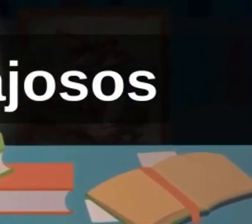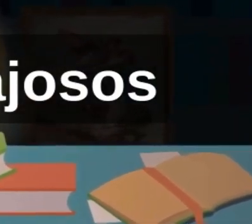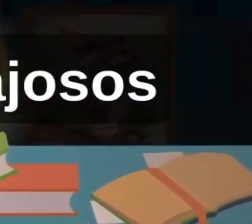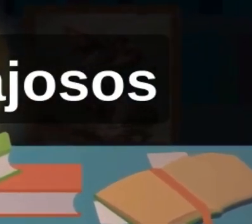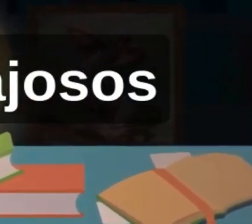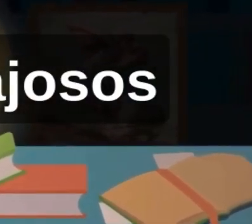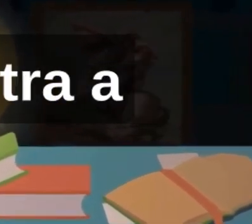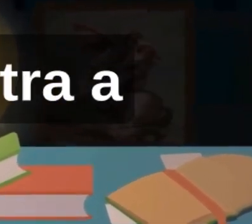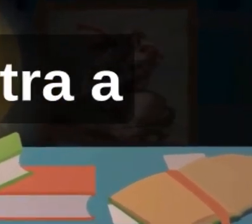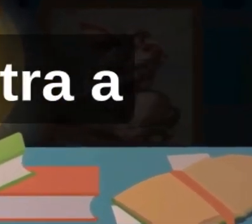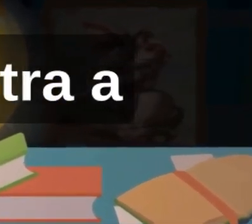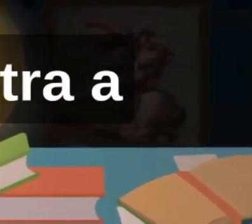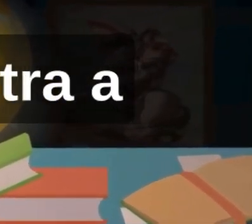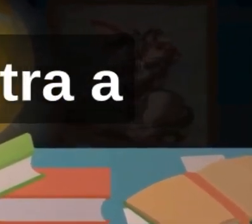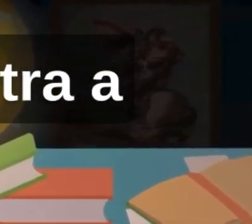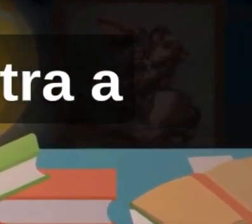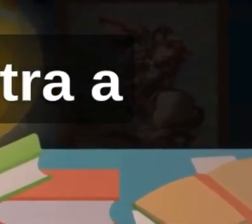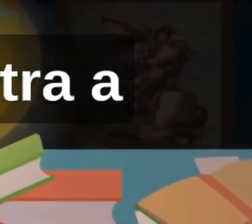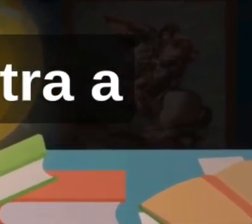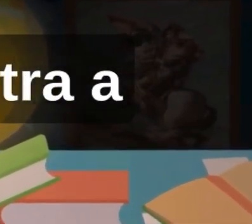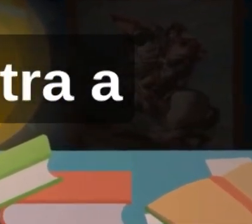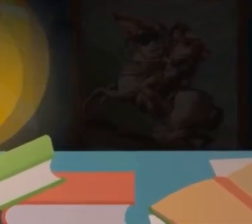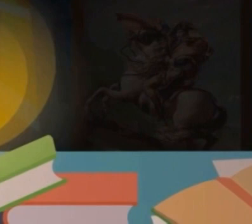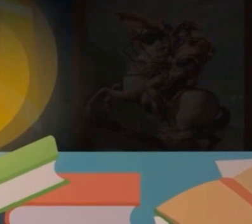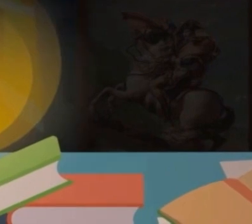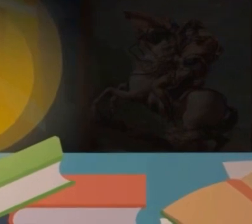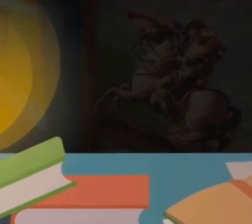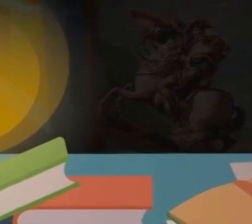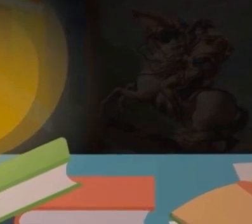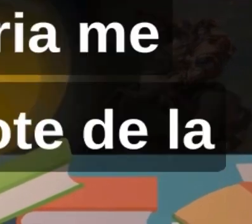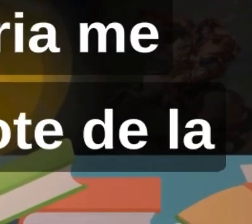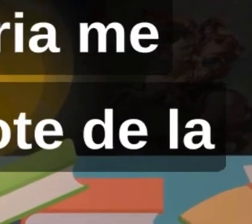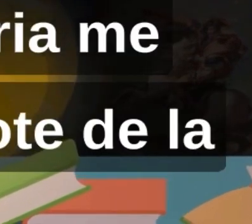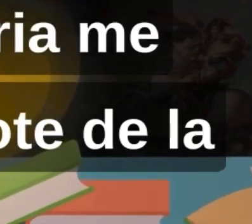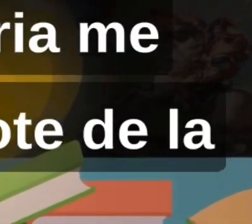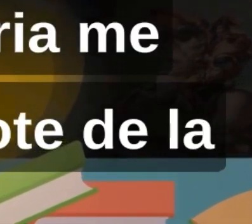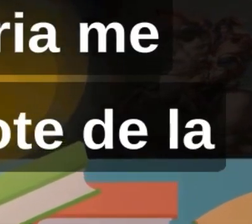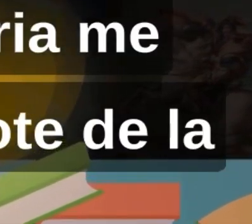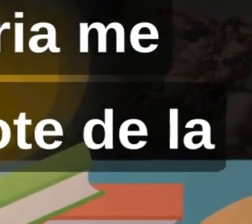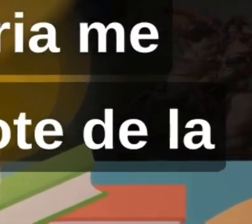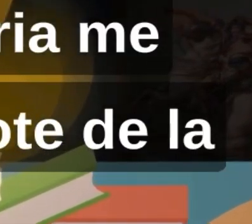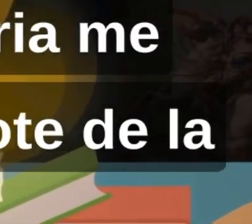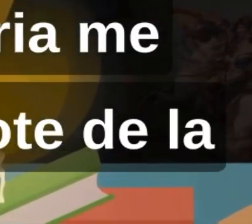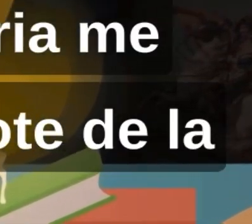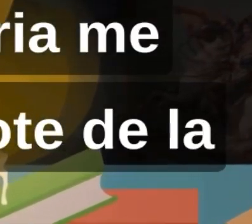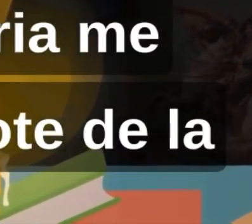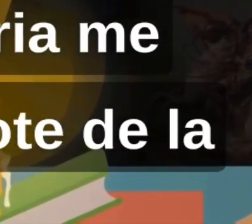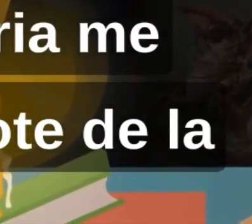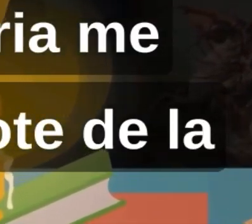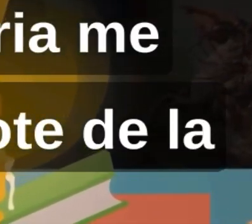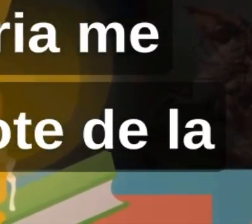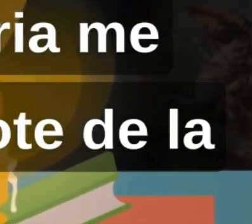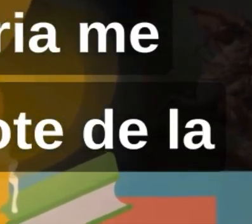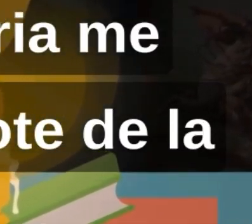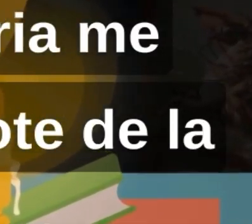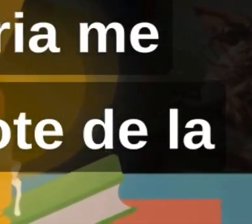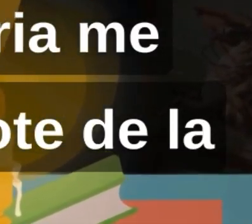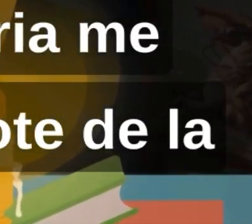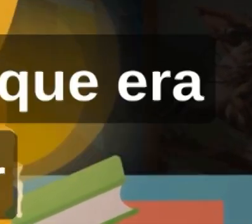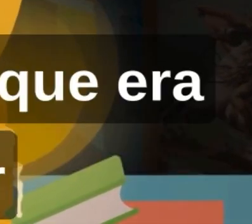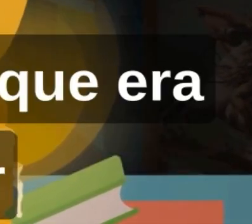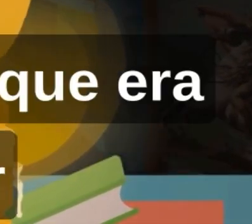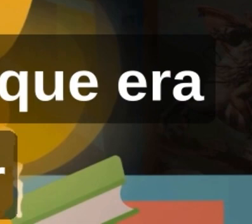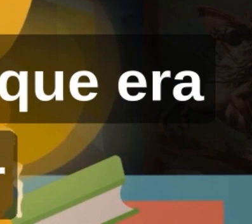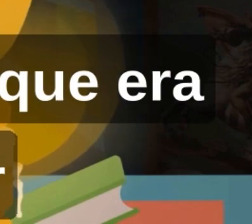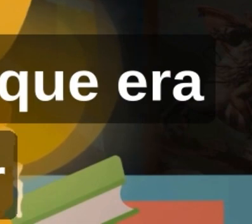eu, que lutem pela justiça e contra a maldade. A partir de agora, a história me recordará como Dom